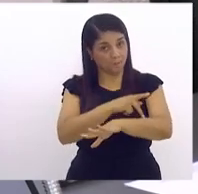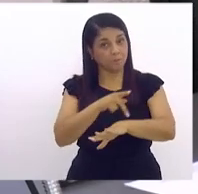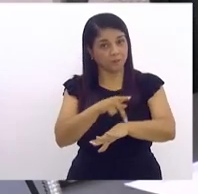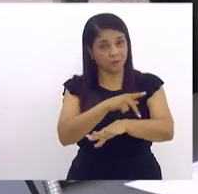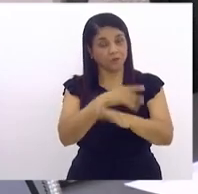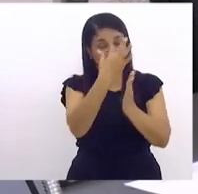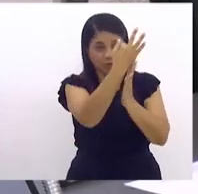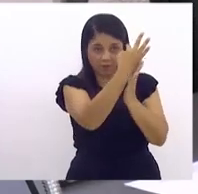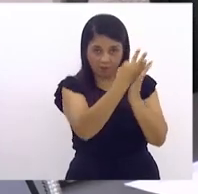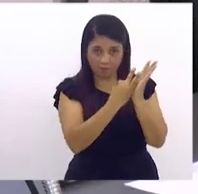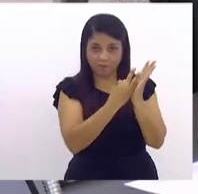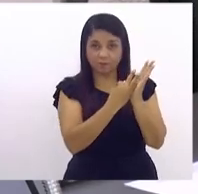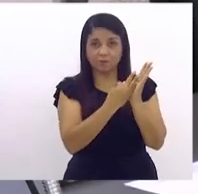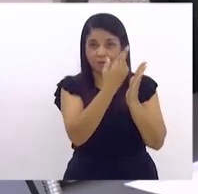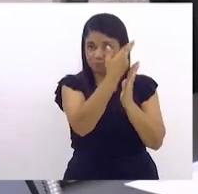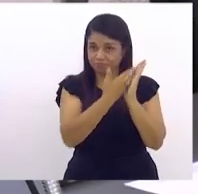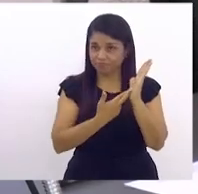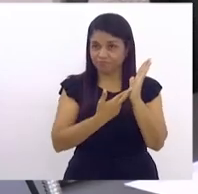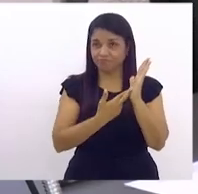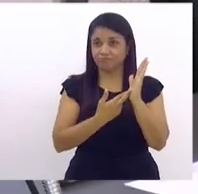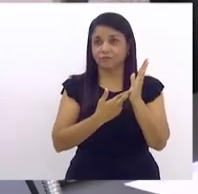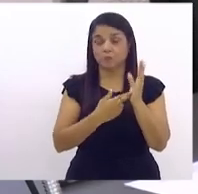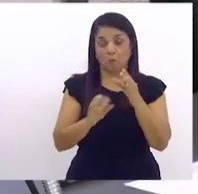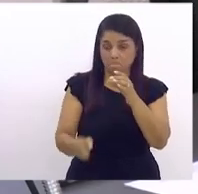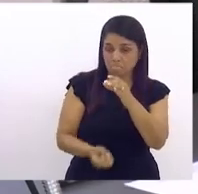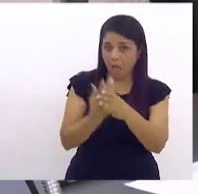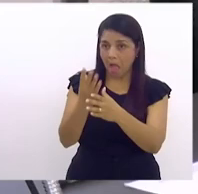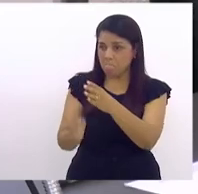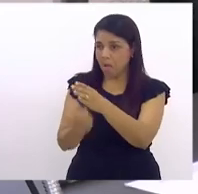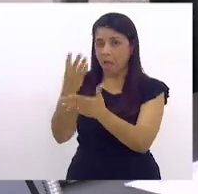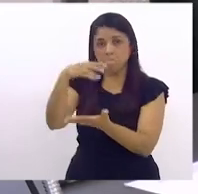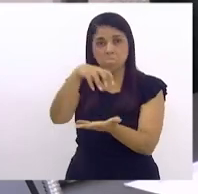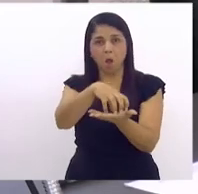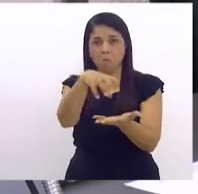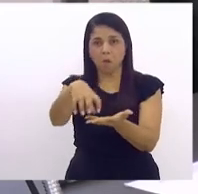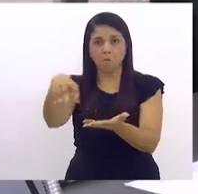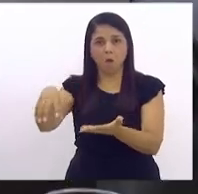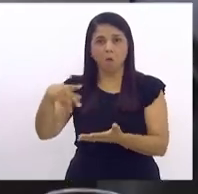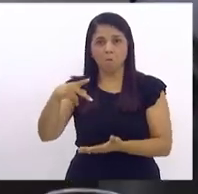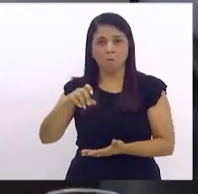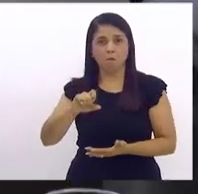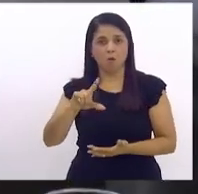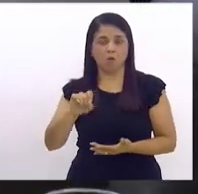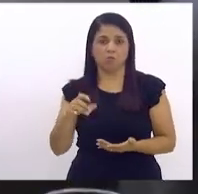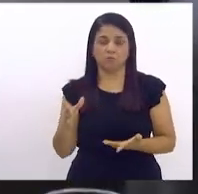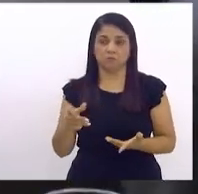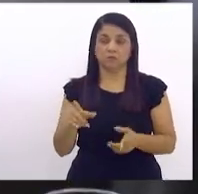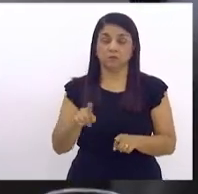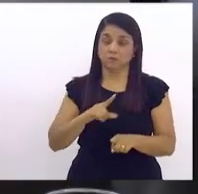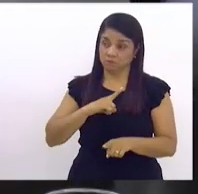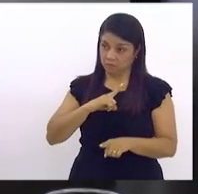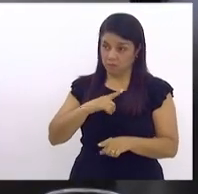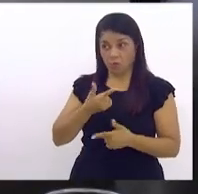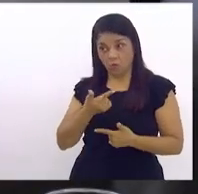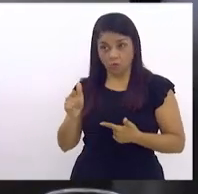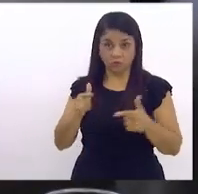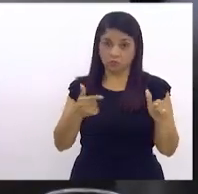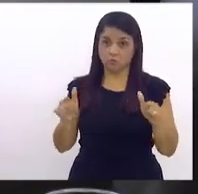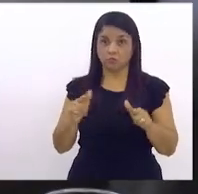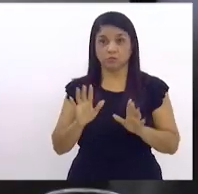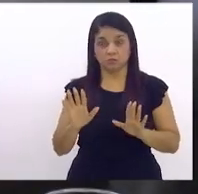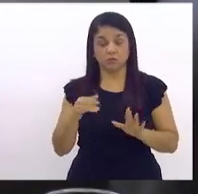relatório de Vossa Excelência. Porque senão começa a criar polo disso, polo daquilo. E tem uma outra coisa, né, presidente? Eu confesso